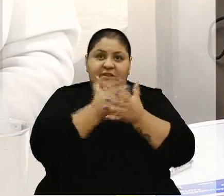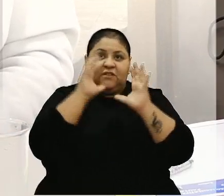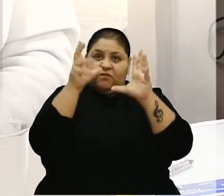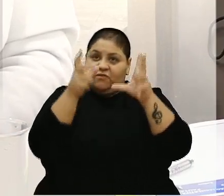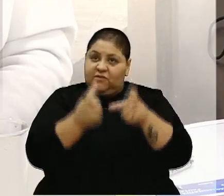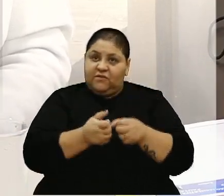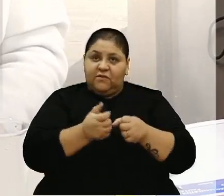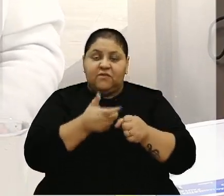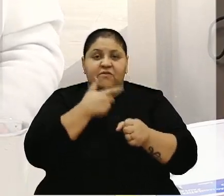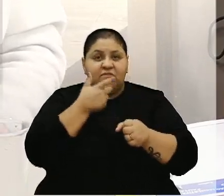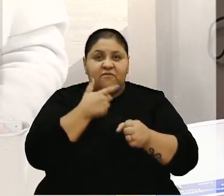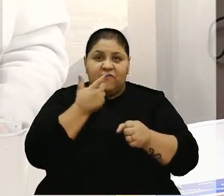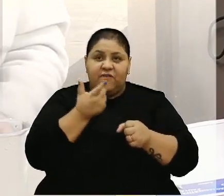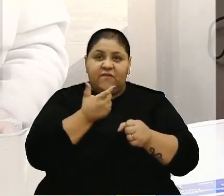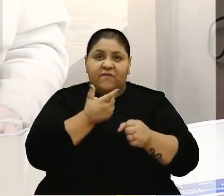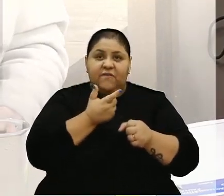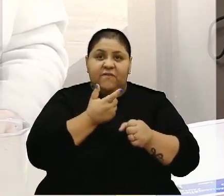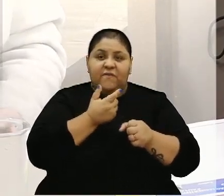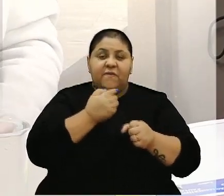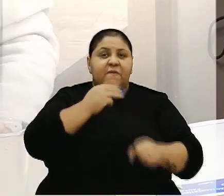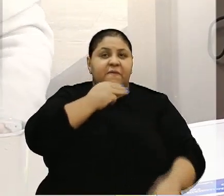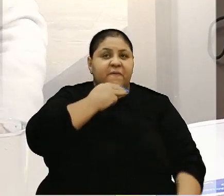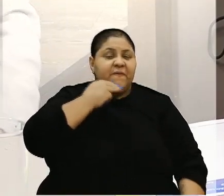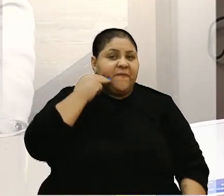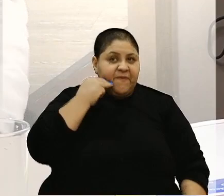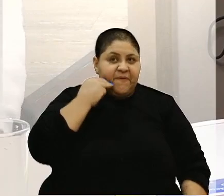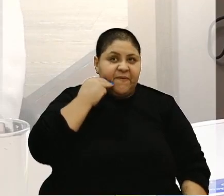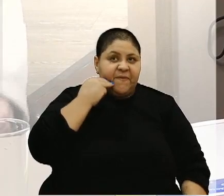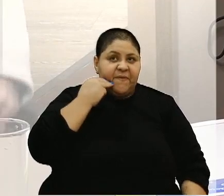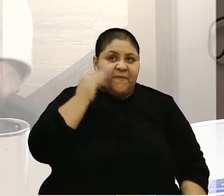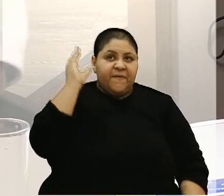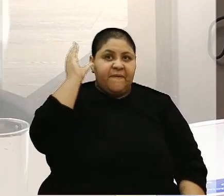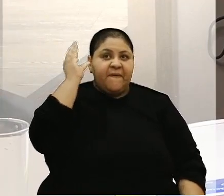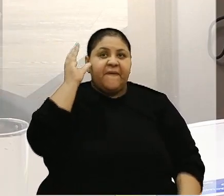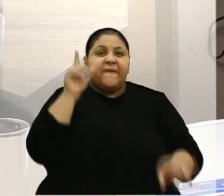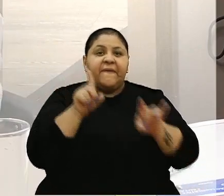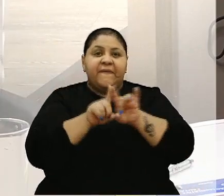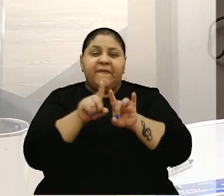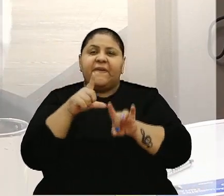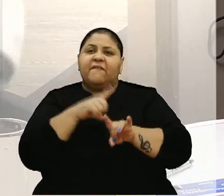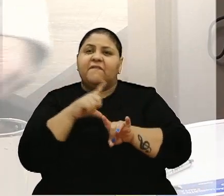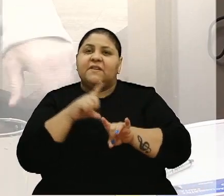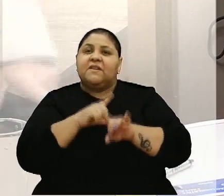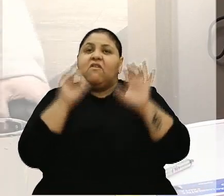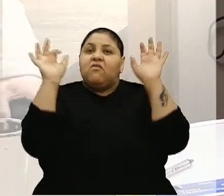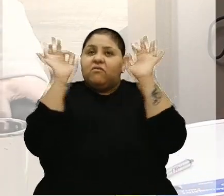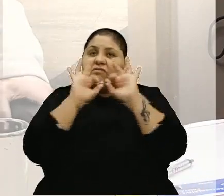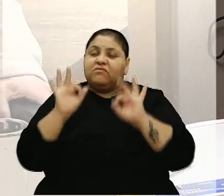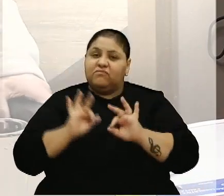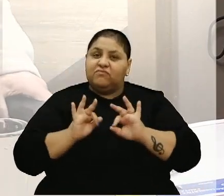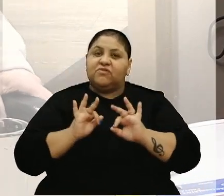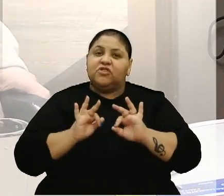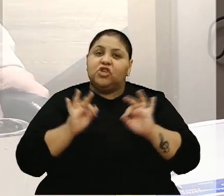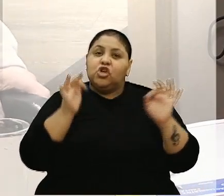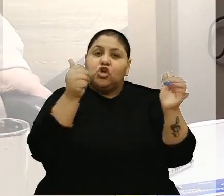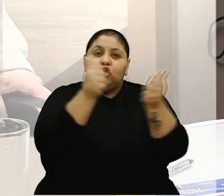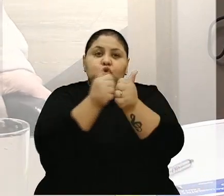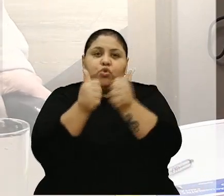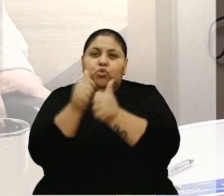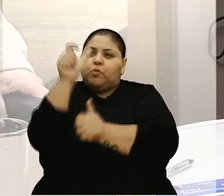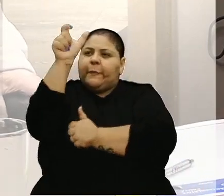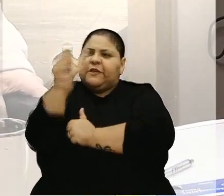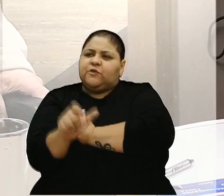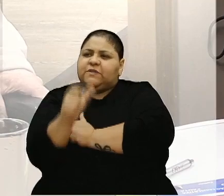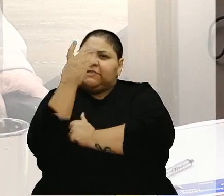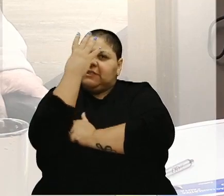falo por mim, mas pela colega Marisol Santos, pelo colega Cadori, né, temos essa alegria de estar contigo, que é um cara